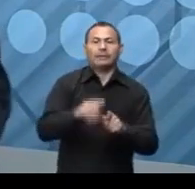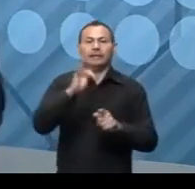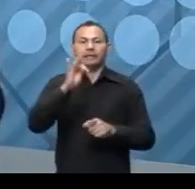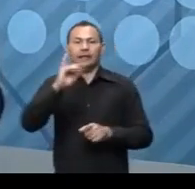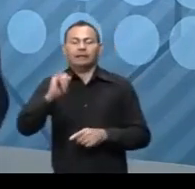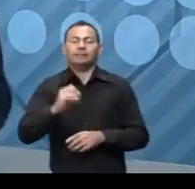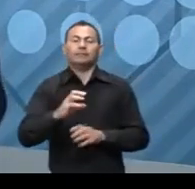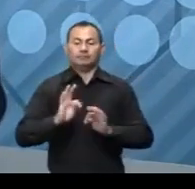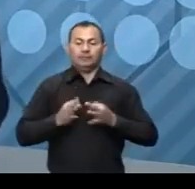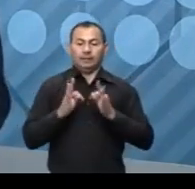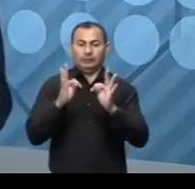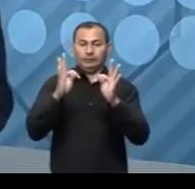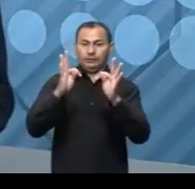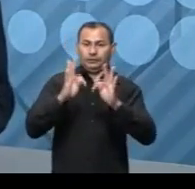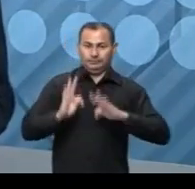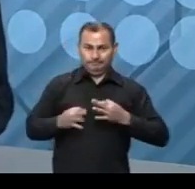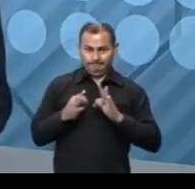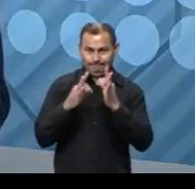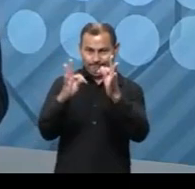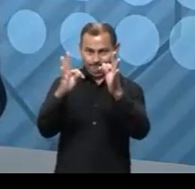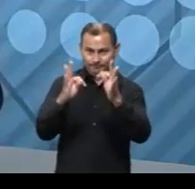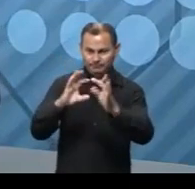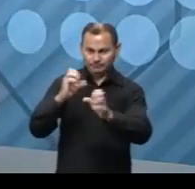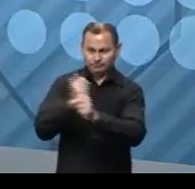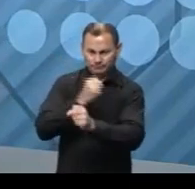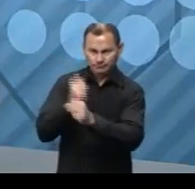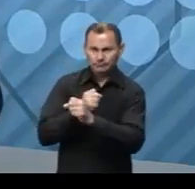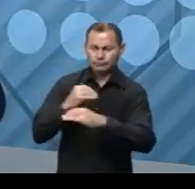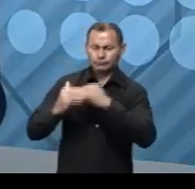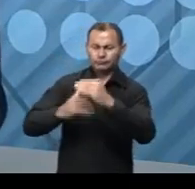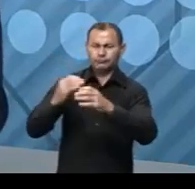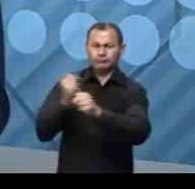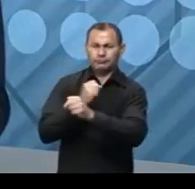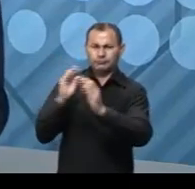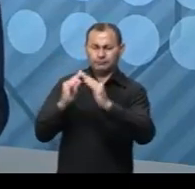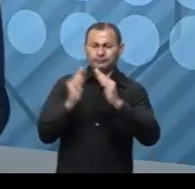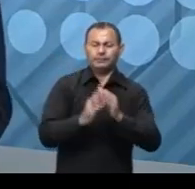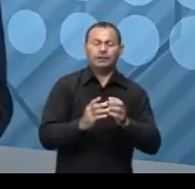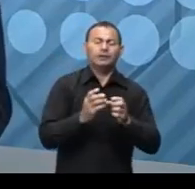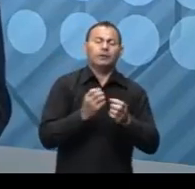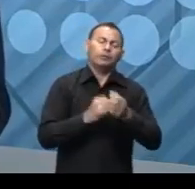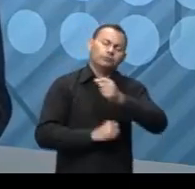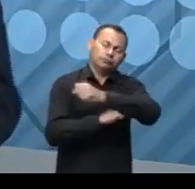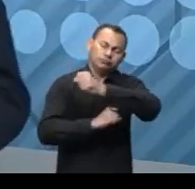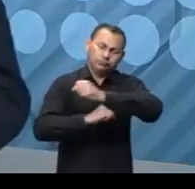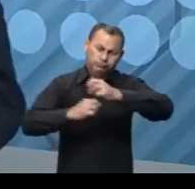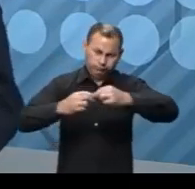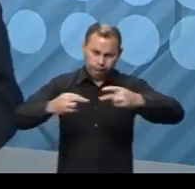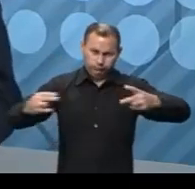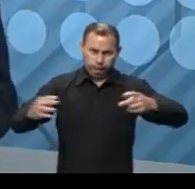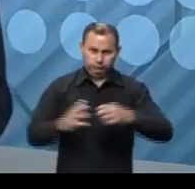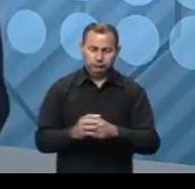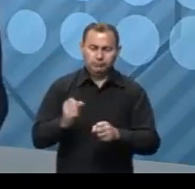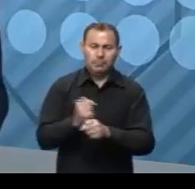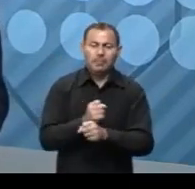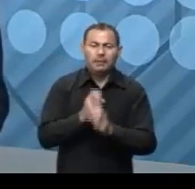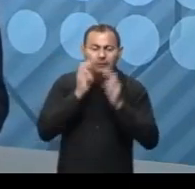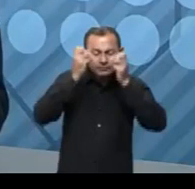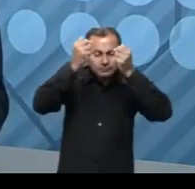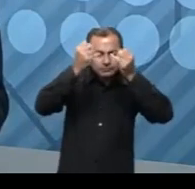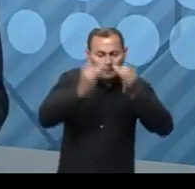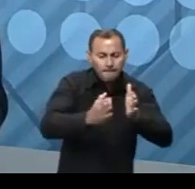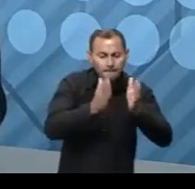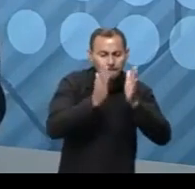Tecnologia das Construções. A gente vai basicamente falar de um gerenciamento da obra, de um passo a passo importante da obra, das técnicas